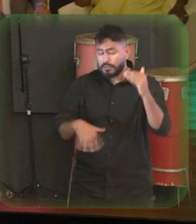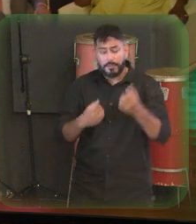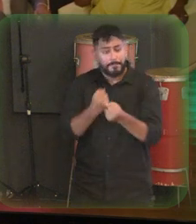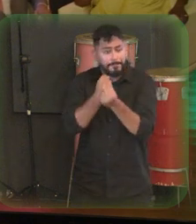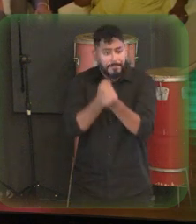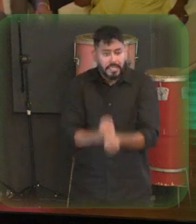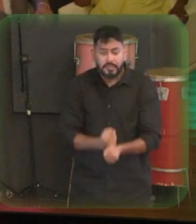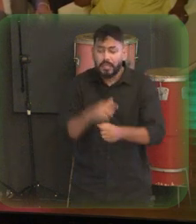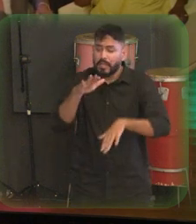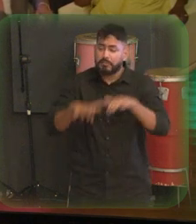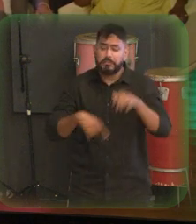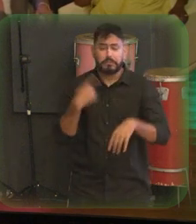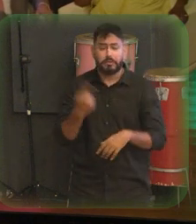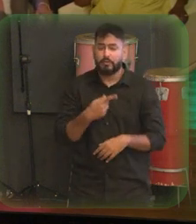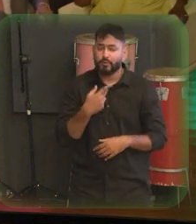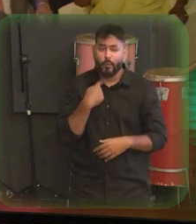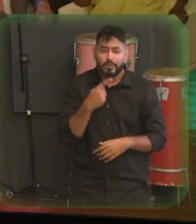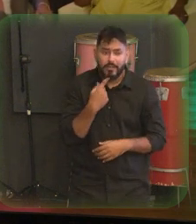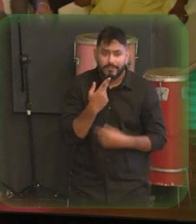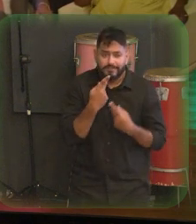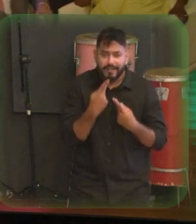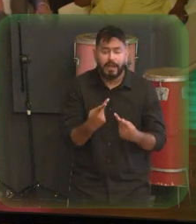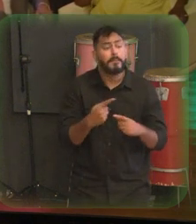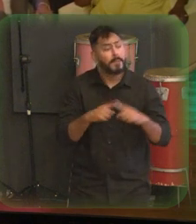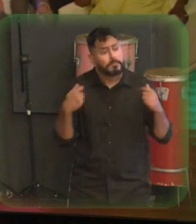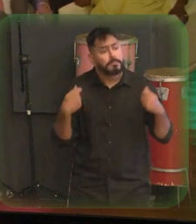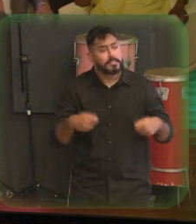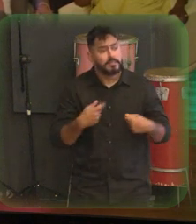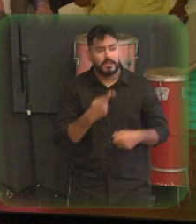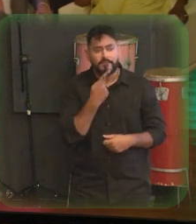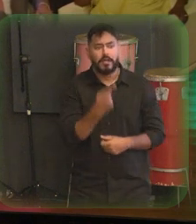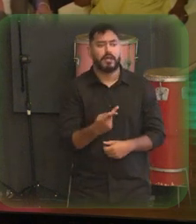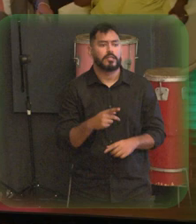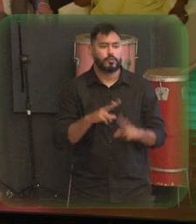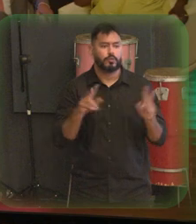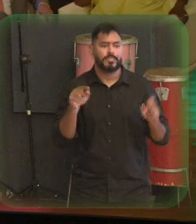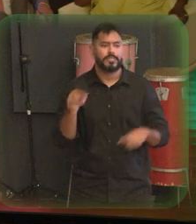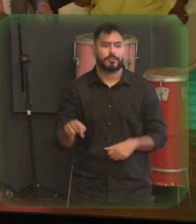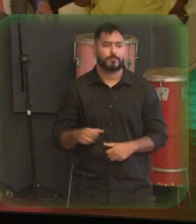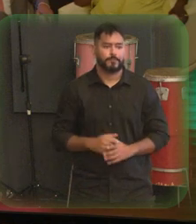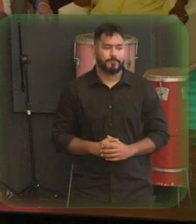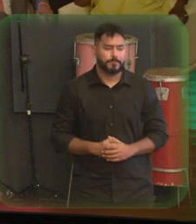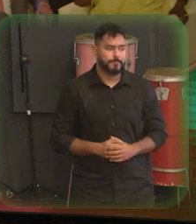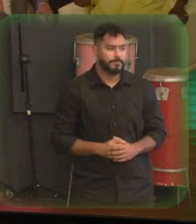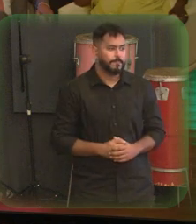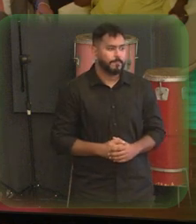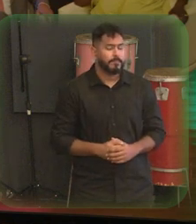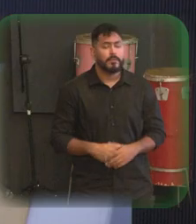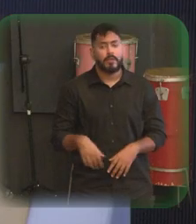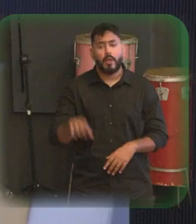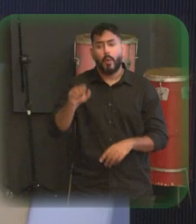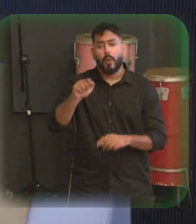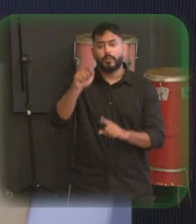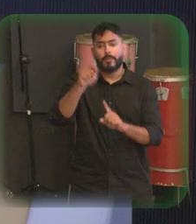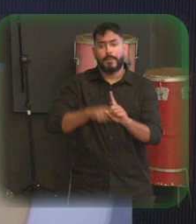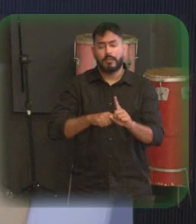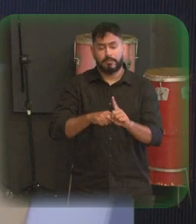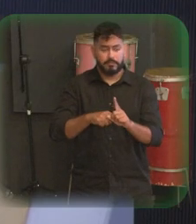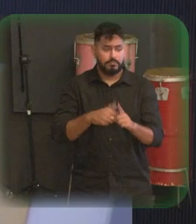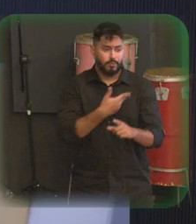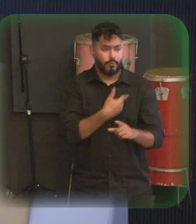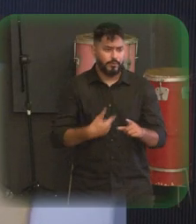sobre ela direito, né? E a gente precisa falar sobre isso. E com 8 meses de governo, eu queria